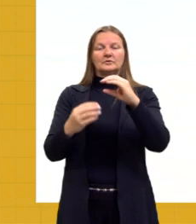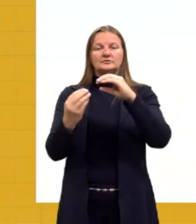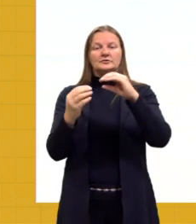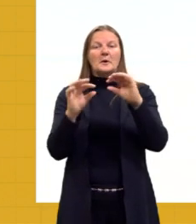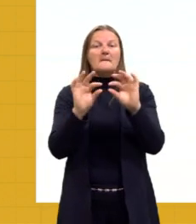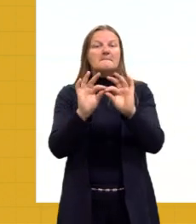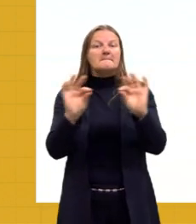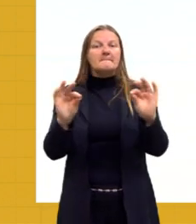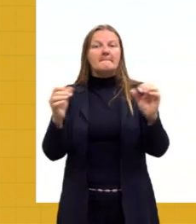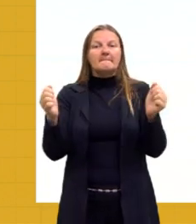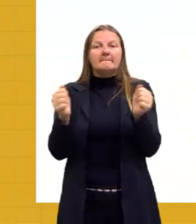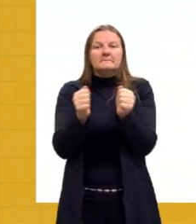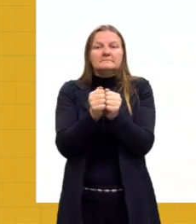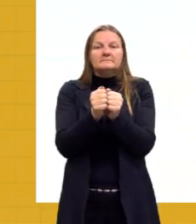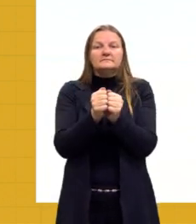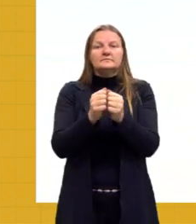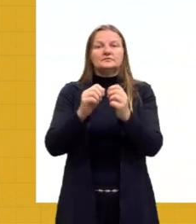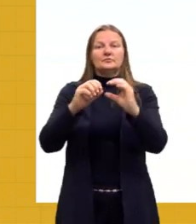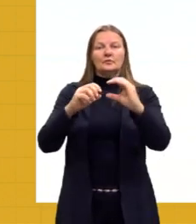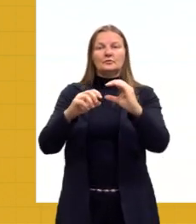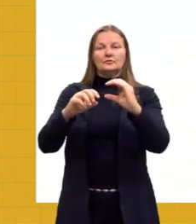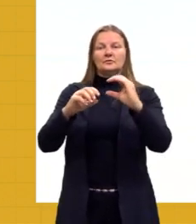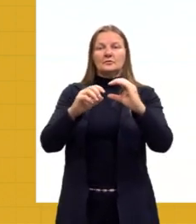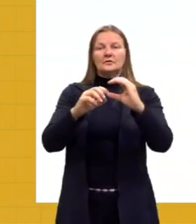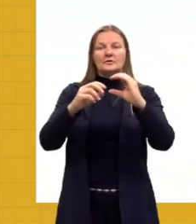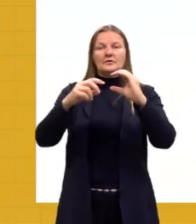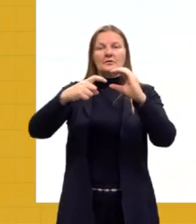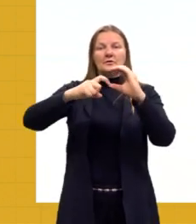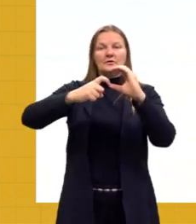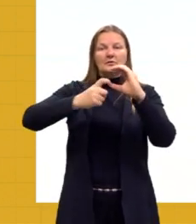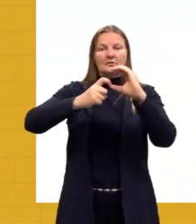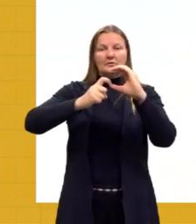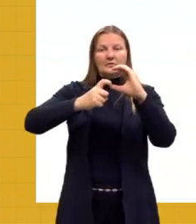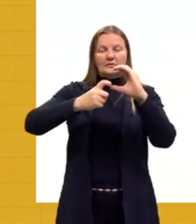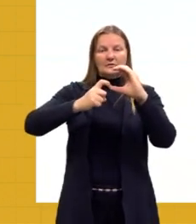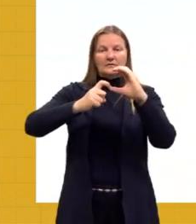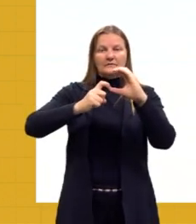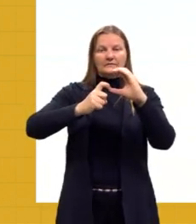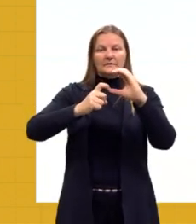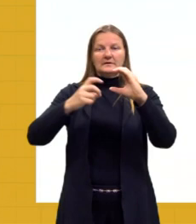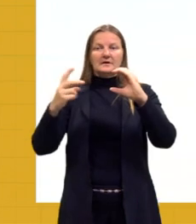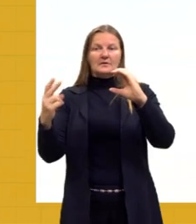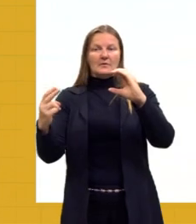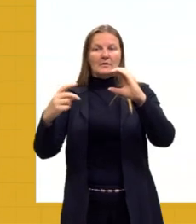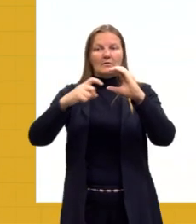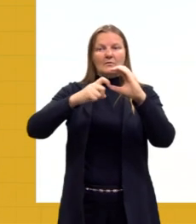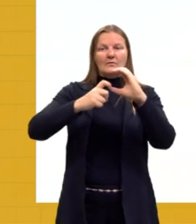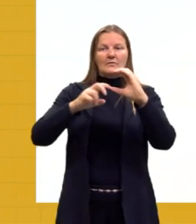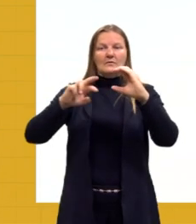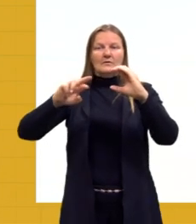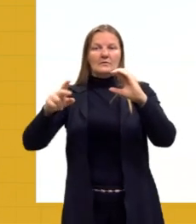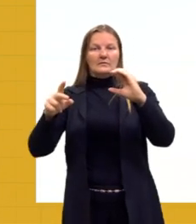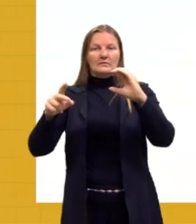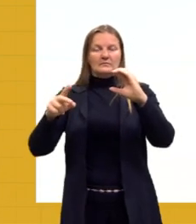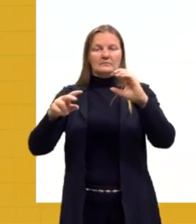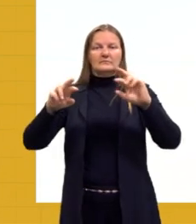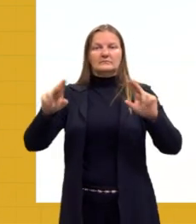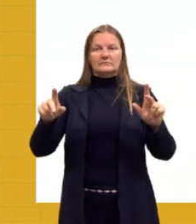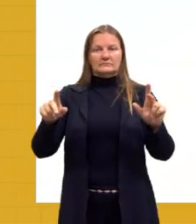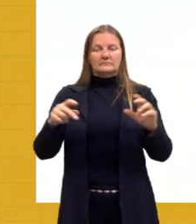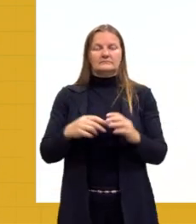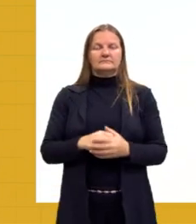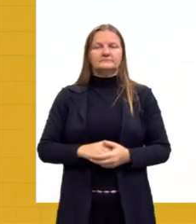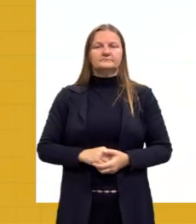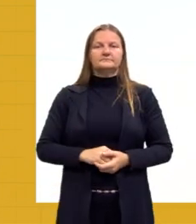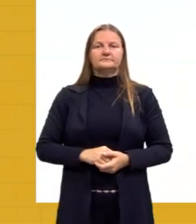ou uma cadeia carbônica heterogênea e quando eu tenho um heteroatomo gente vai entender direitinho a diferença aí dessas classificações